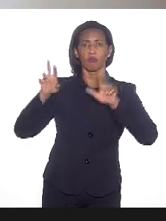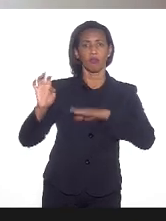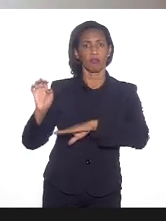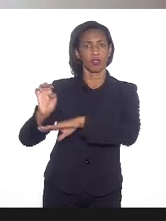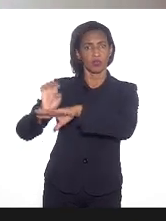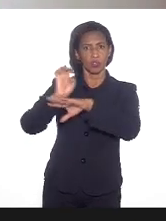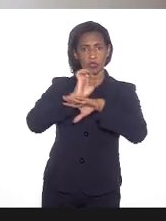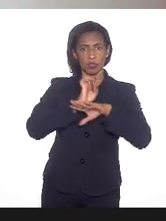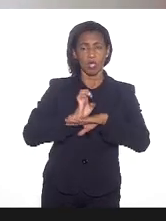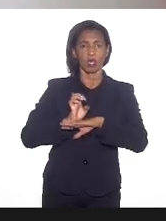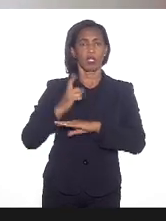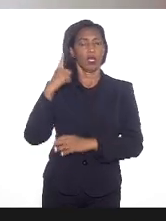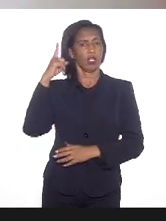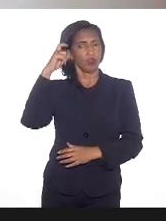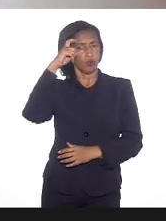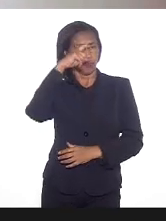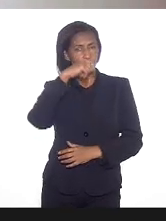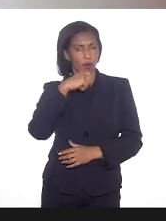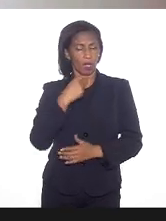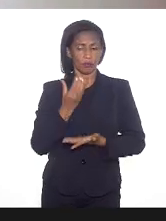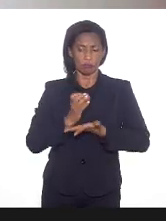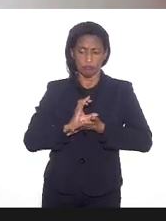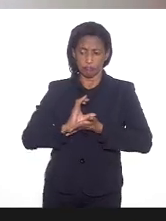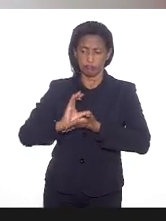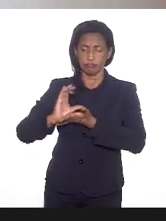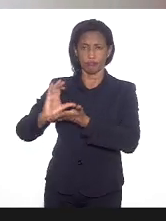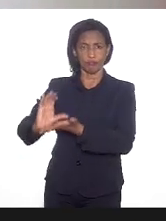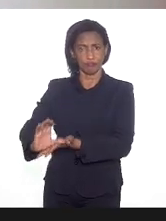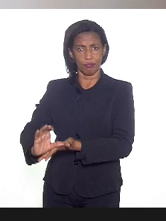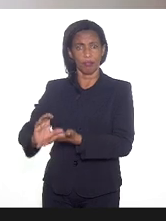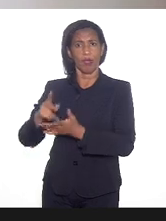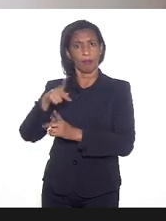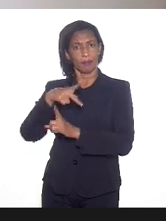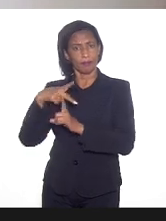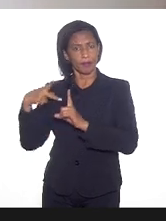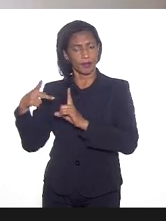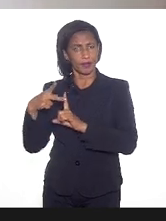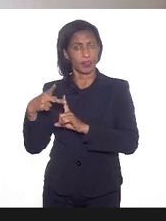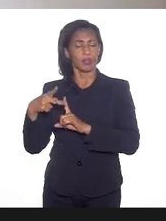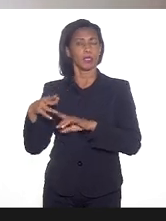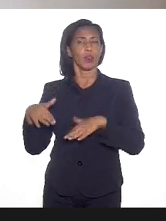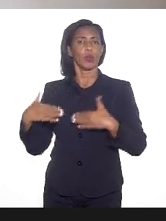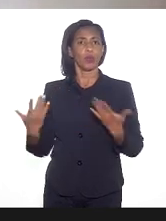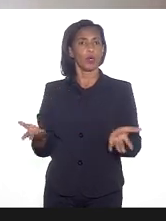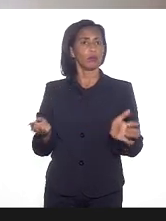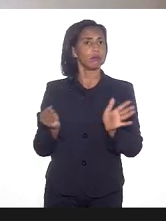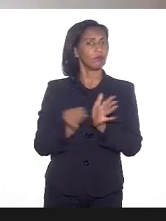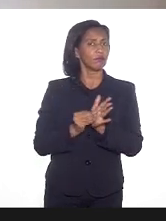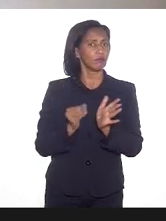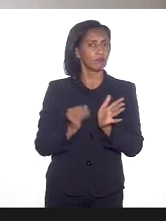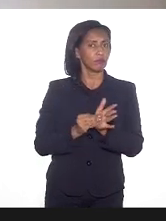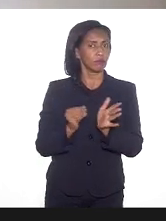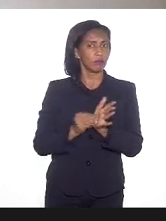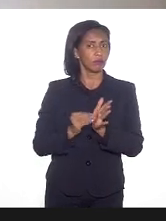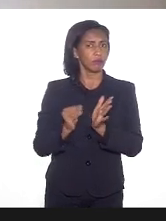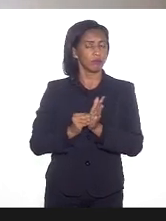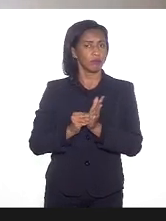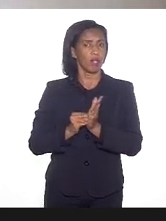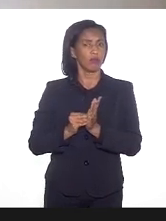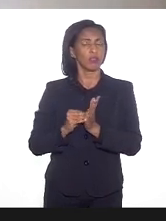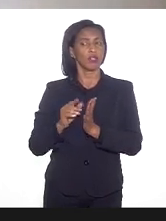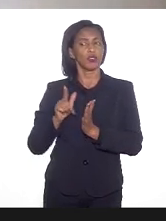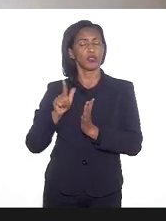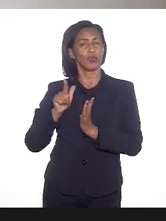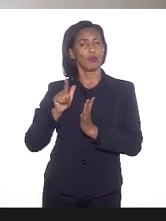tanto as dificuldades do financiamento dos seus regimes previdenciários, quanto a falta de uma literatura